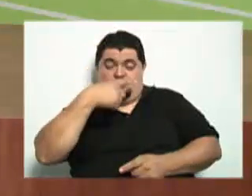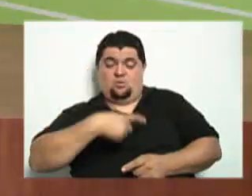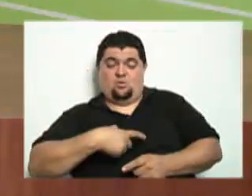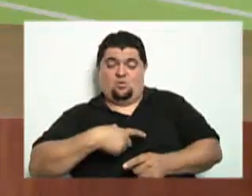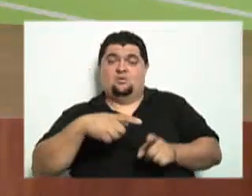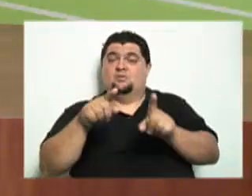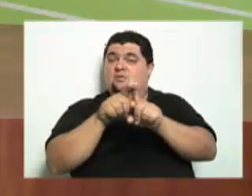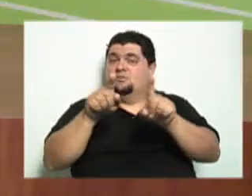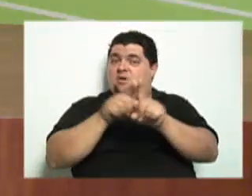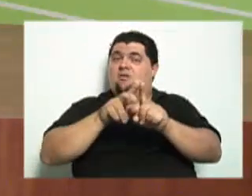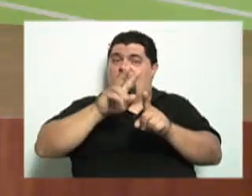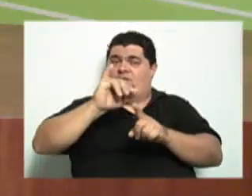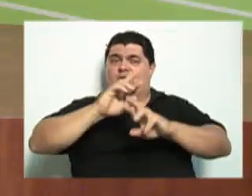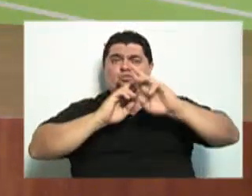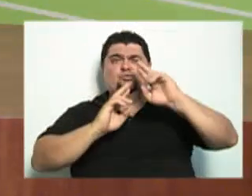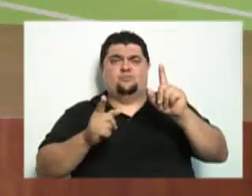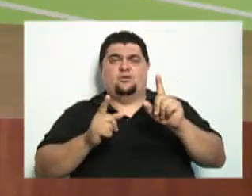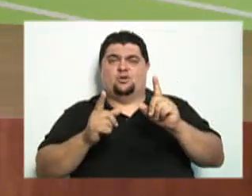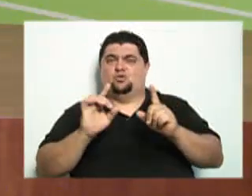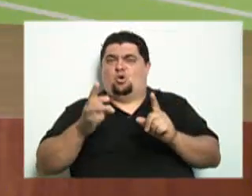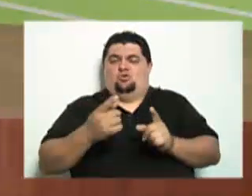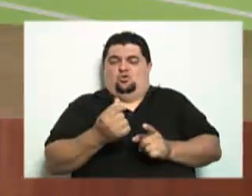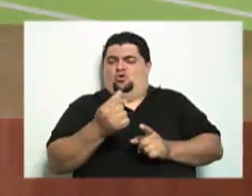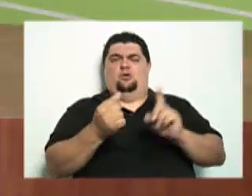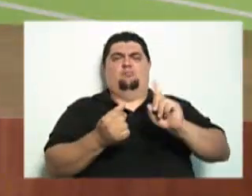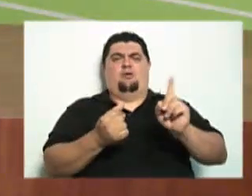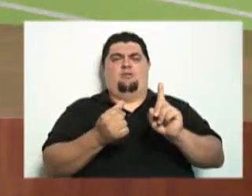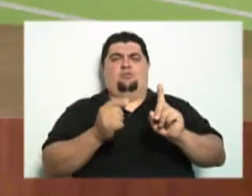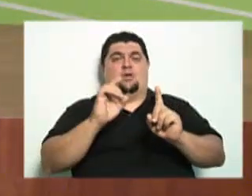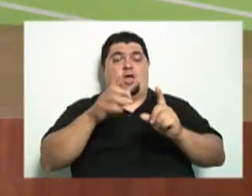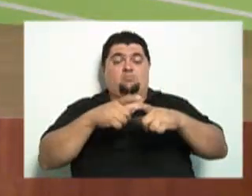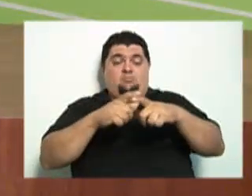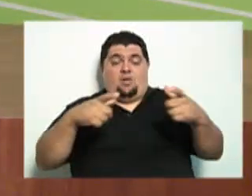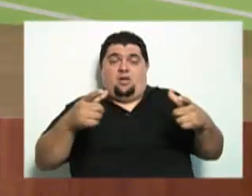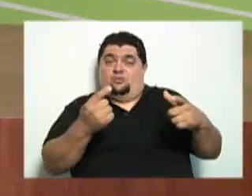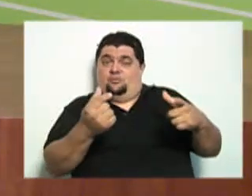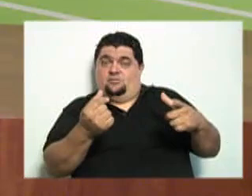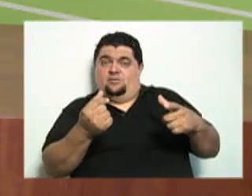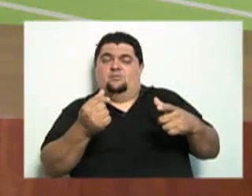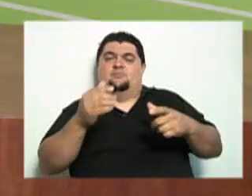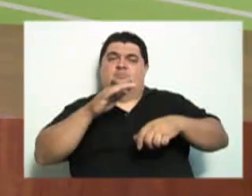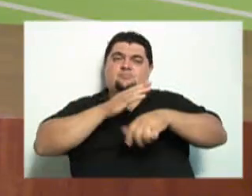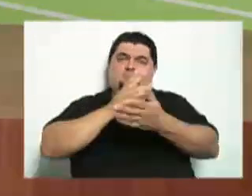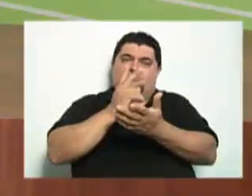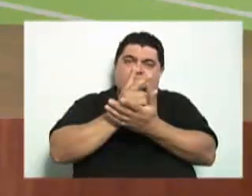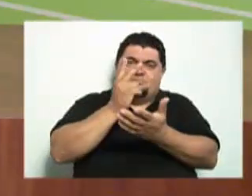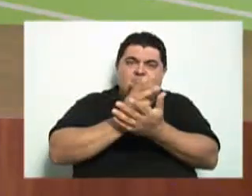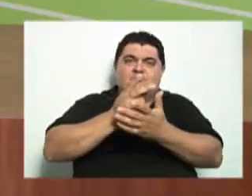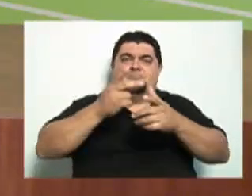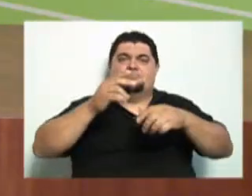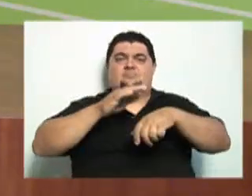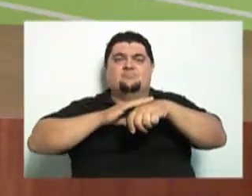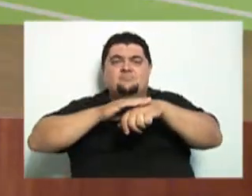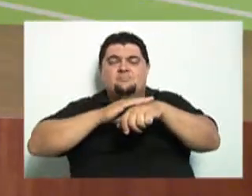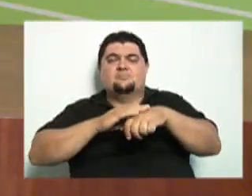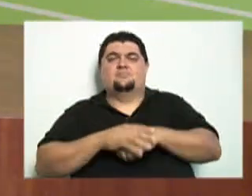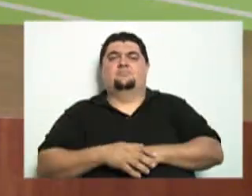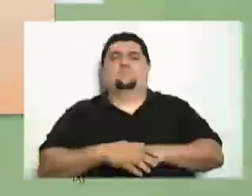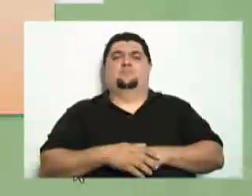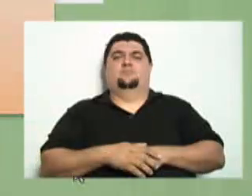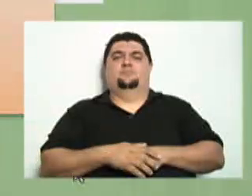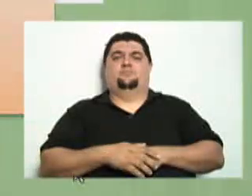muito além da quantidade de dinheiro que tem no nosso bolso. Vamos continuar a nossa discussão que vocês vão entender melhor. No slide a gente pode